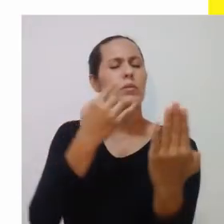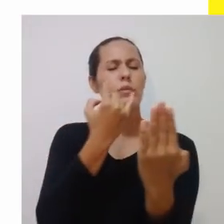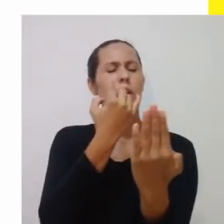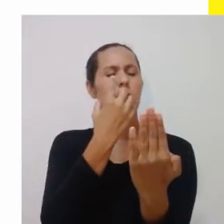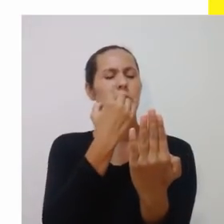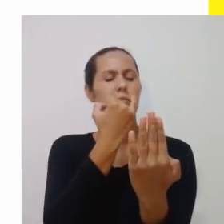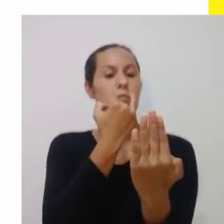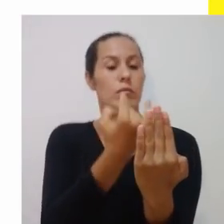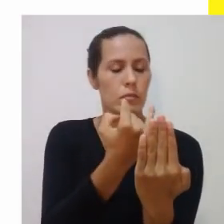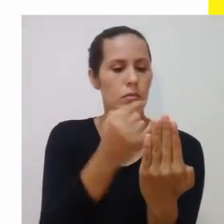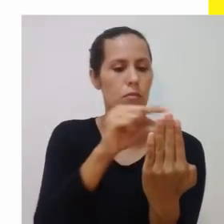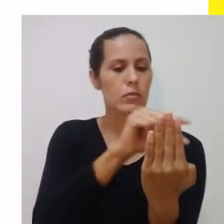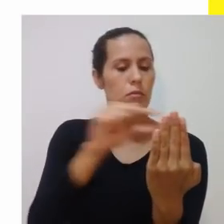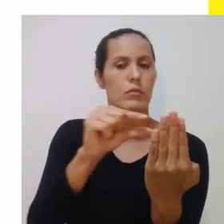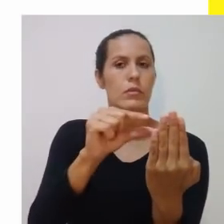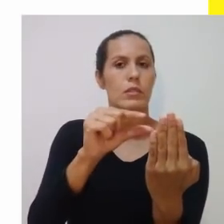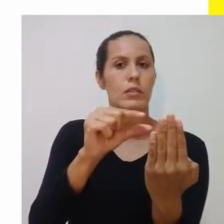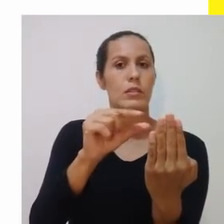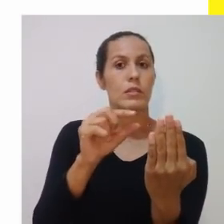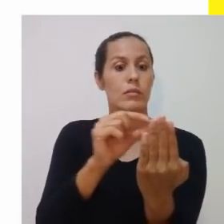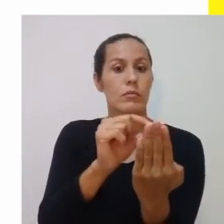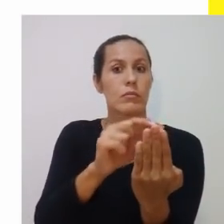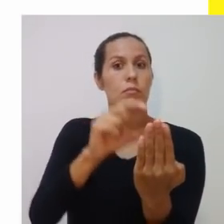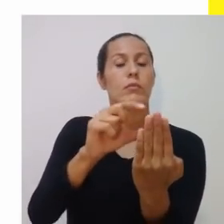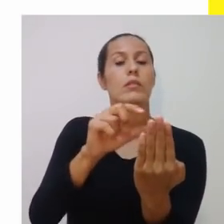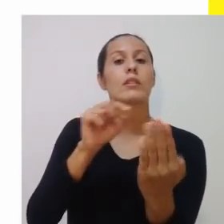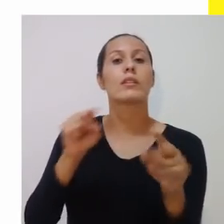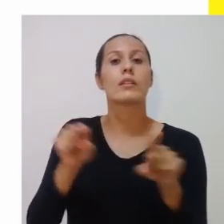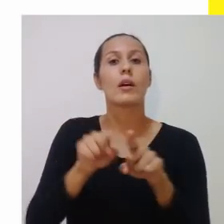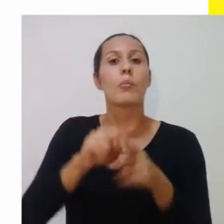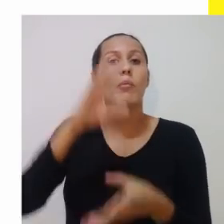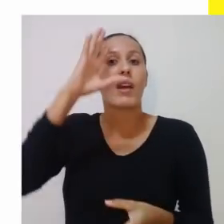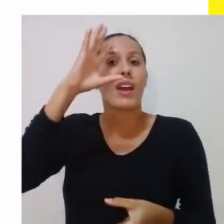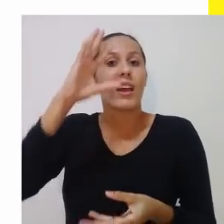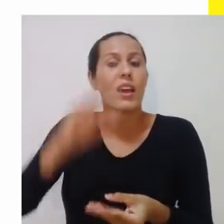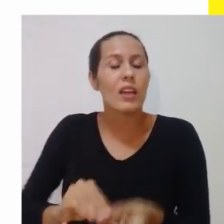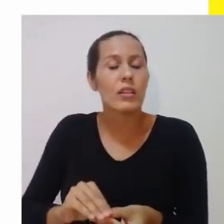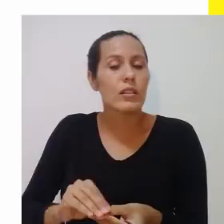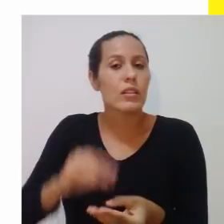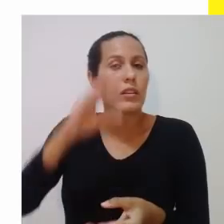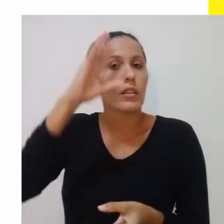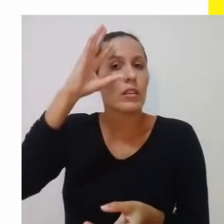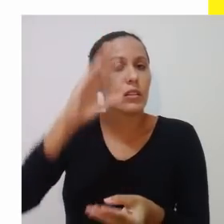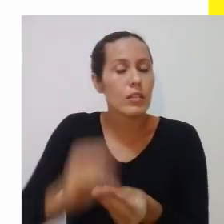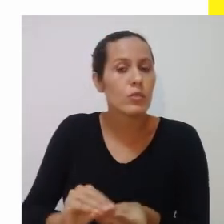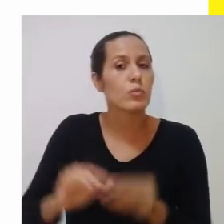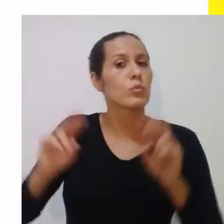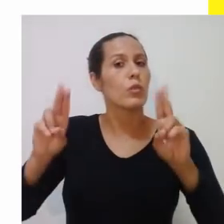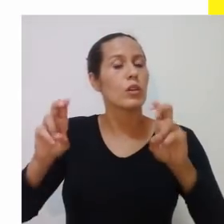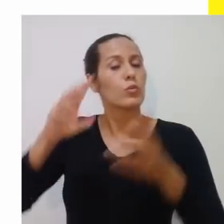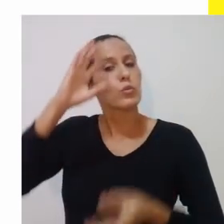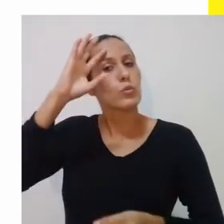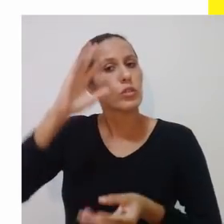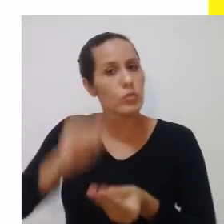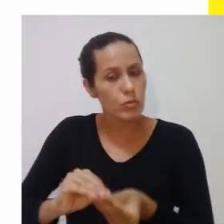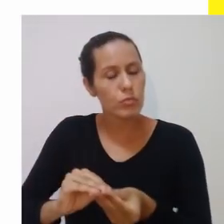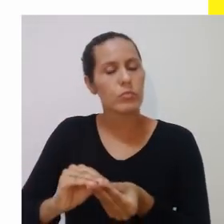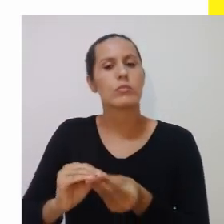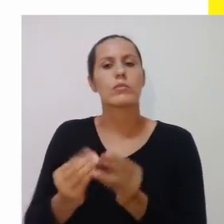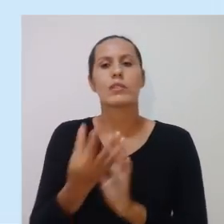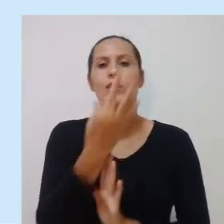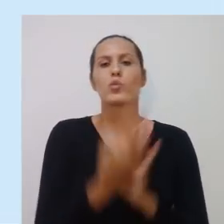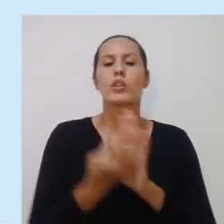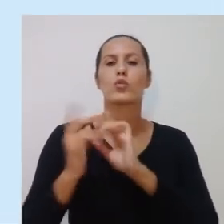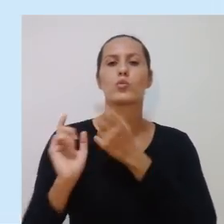que está em negrito agora, meu povo, e resumir o assunto que será discutido no